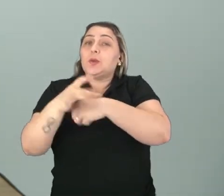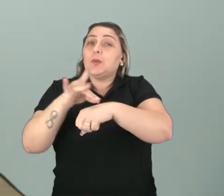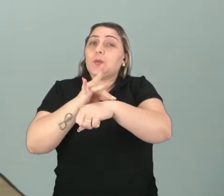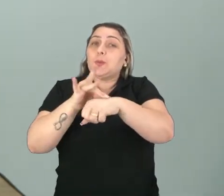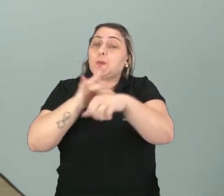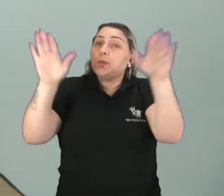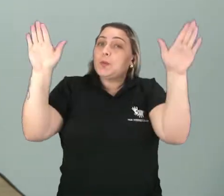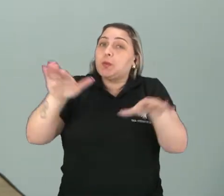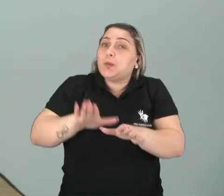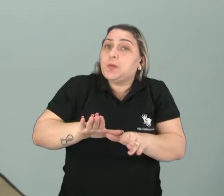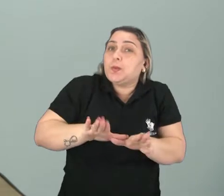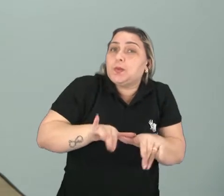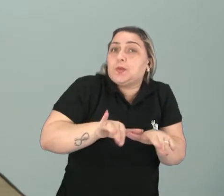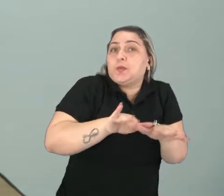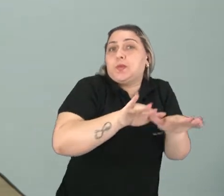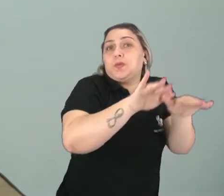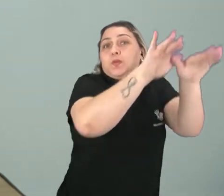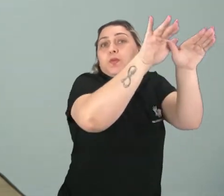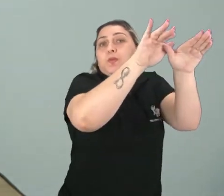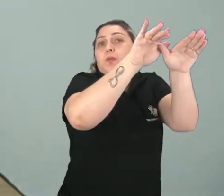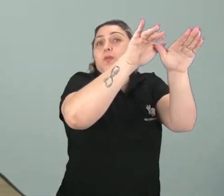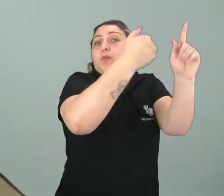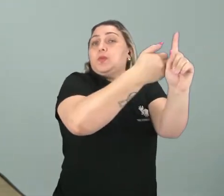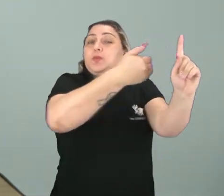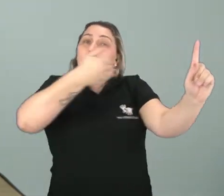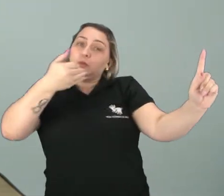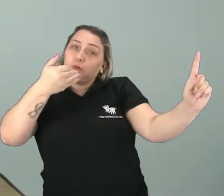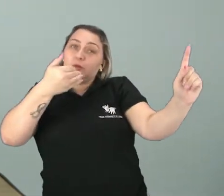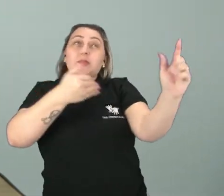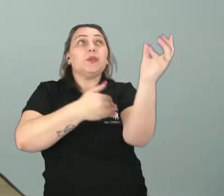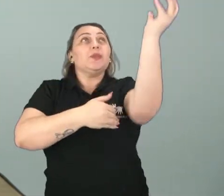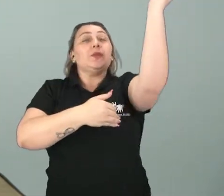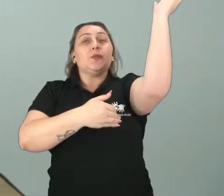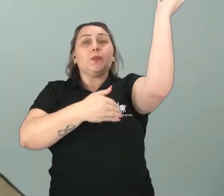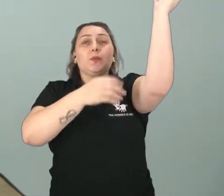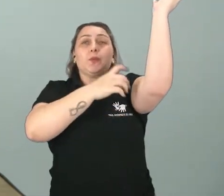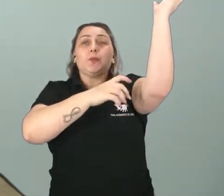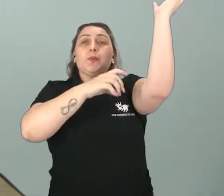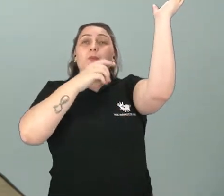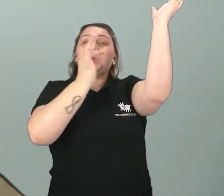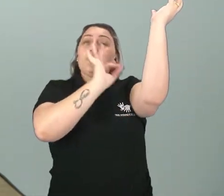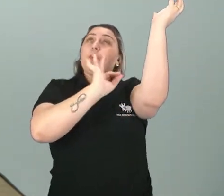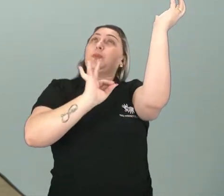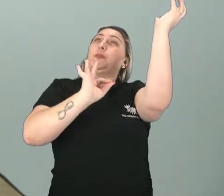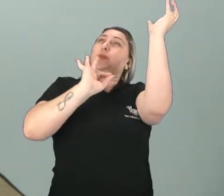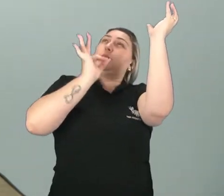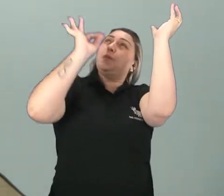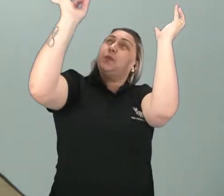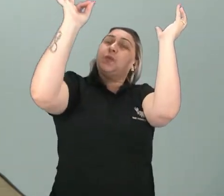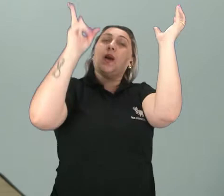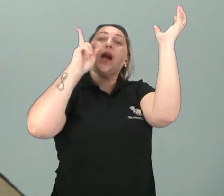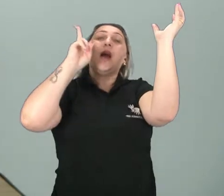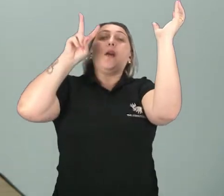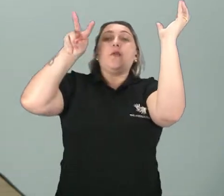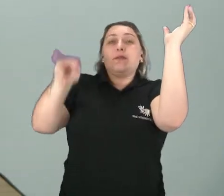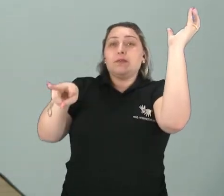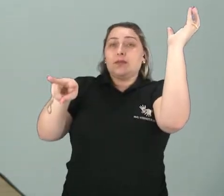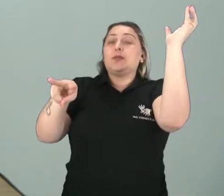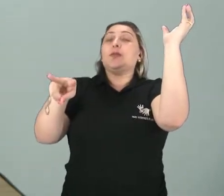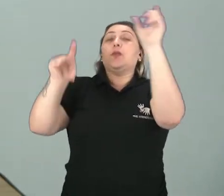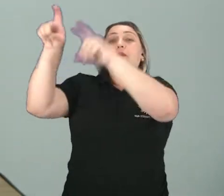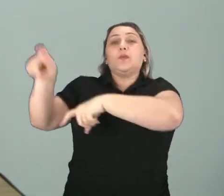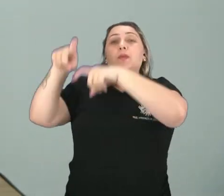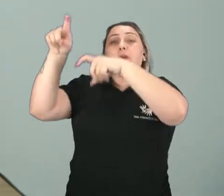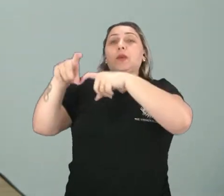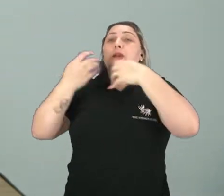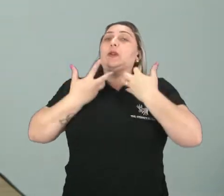corvo levantava voo e se afastava, ia para uma árvore bem distante e ficava observando, até que o